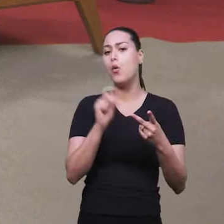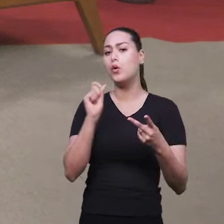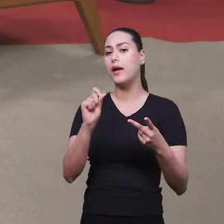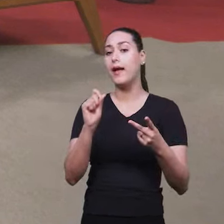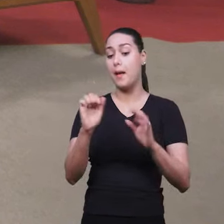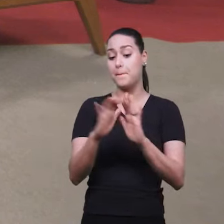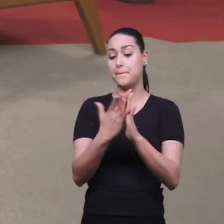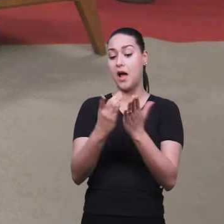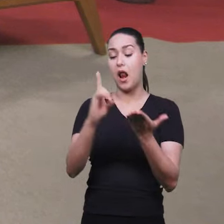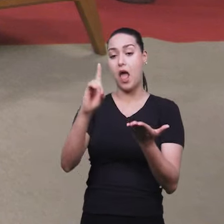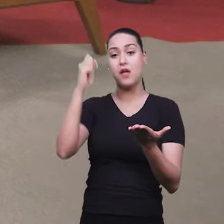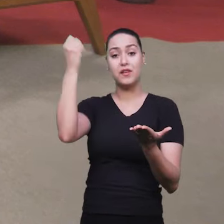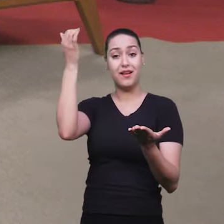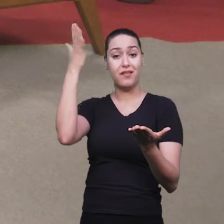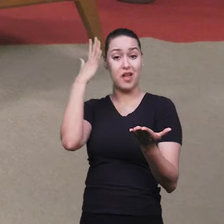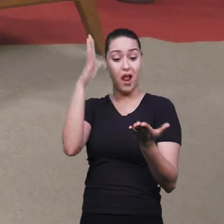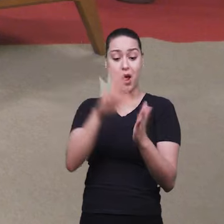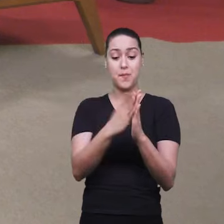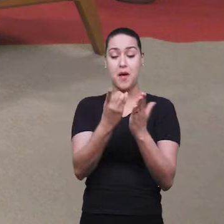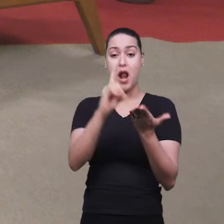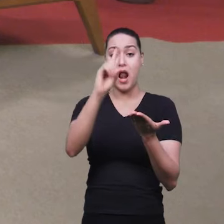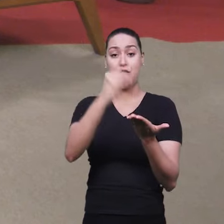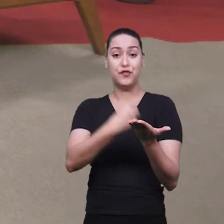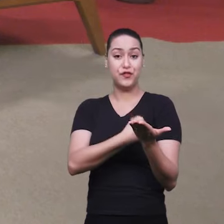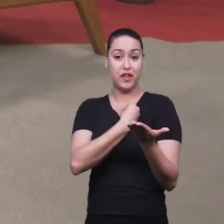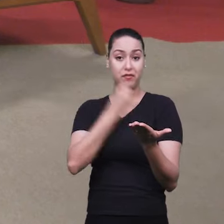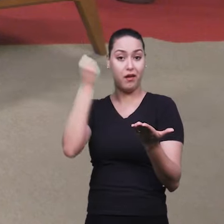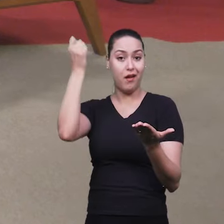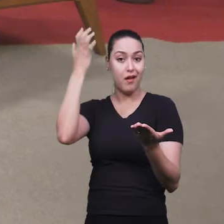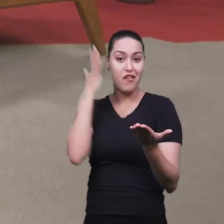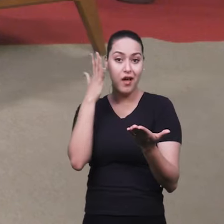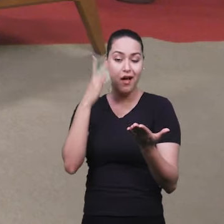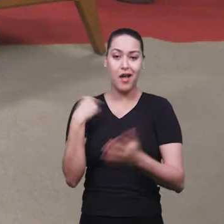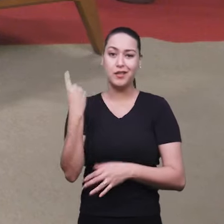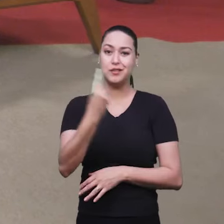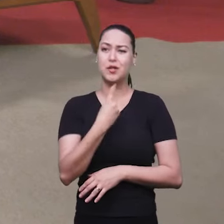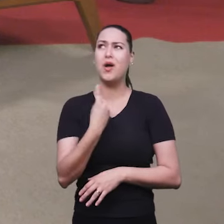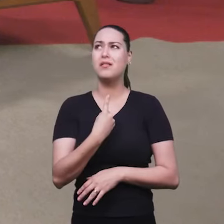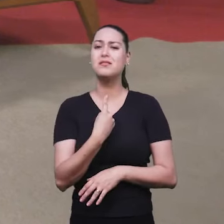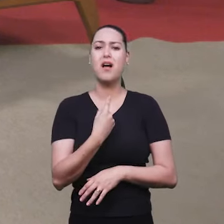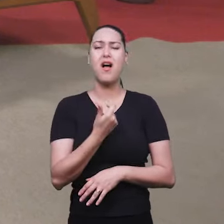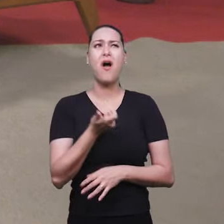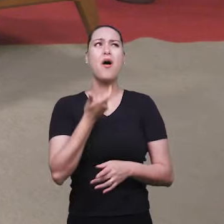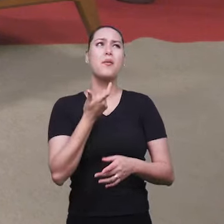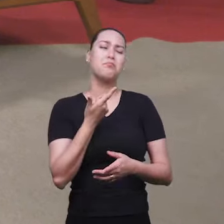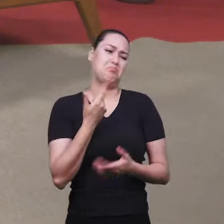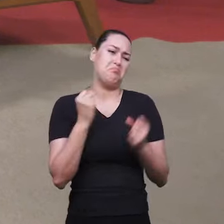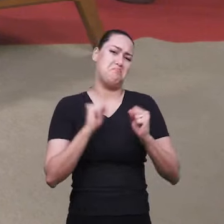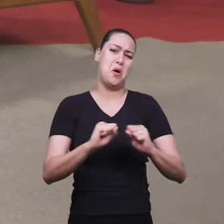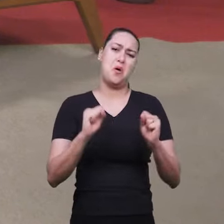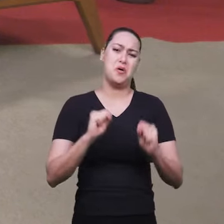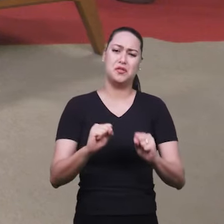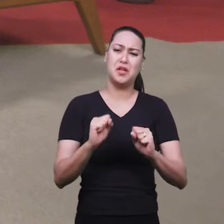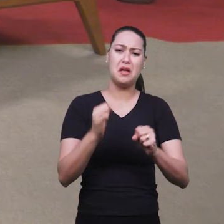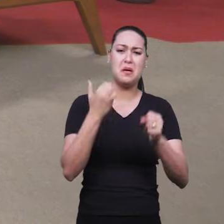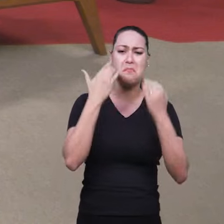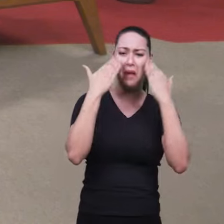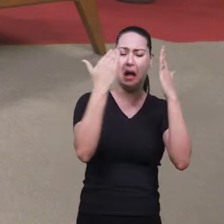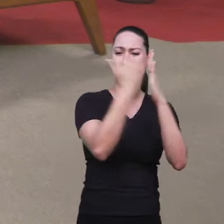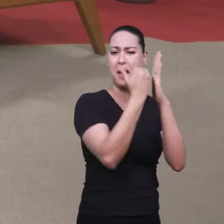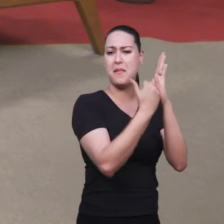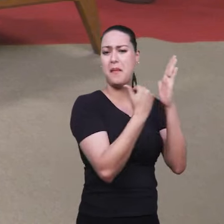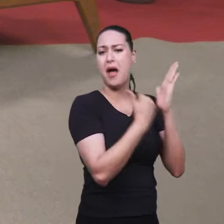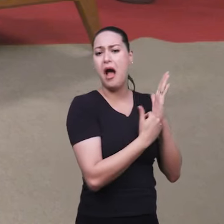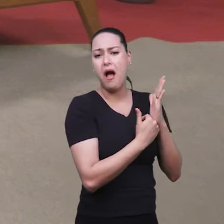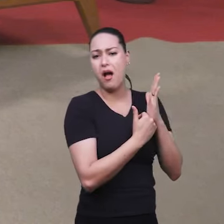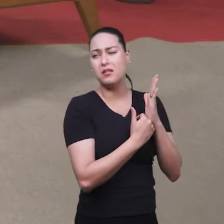a palavra revelada, é a palavra viva, né? É o que a gente busca viver aqui. Nós podíamos estar fazendo um programa que discutisse